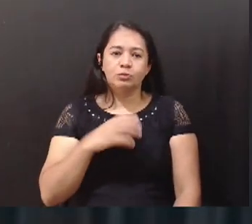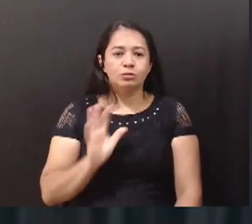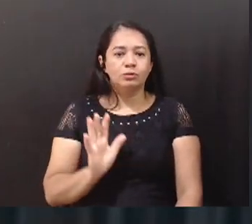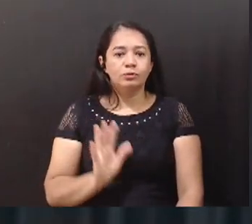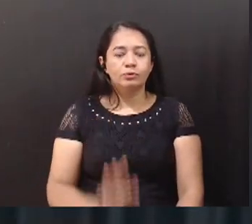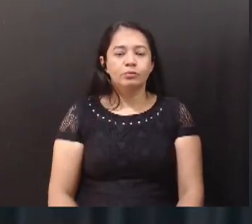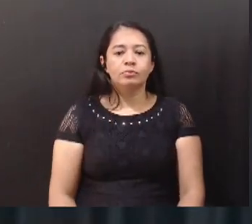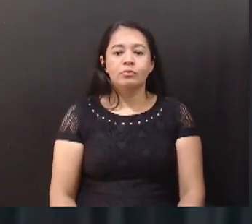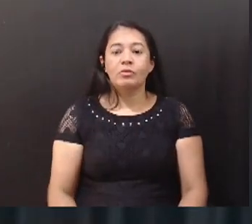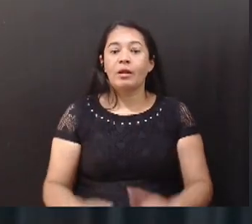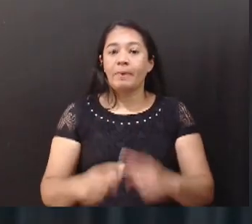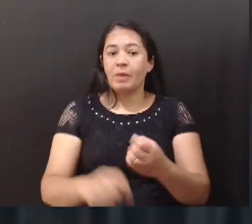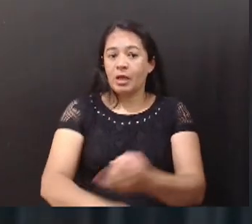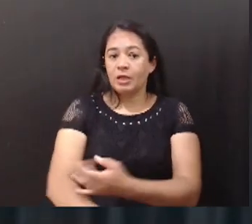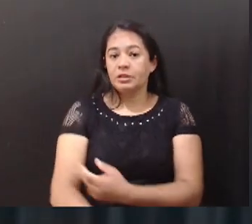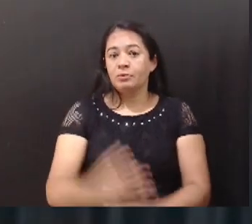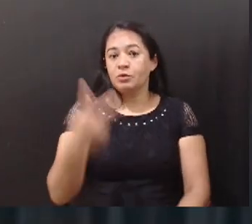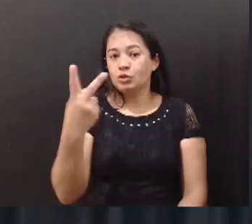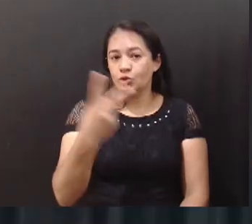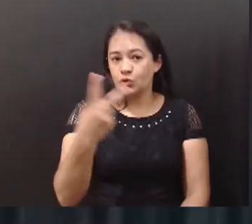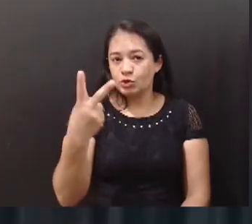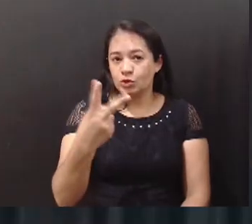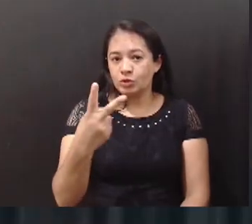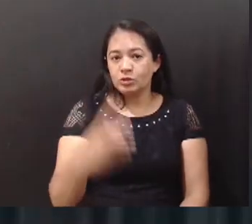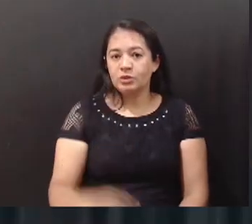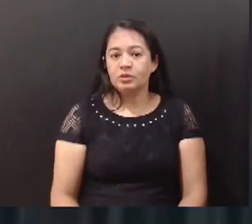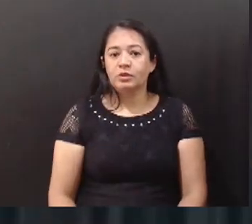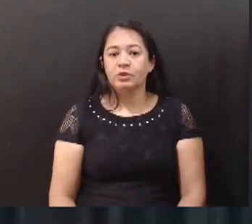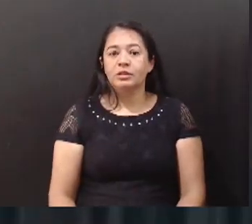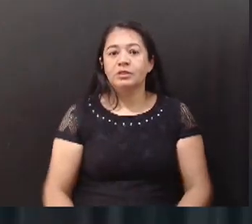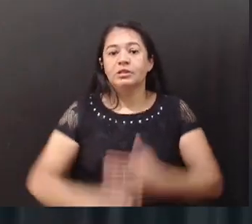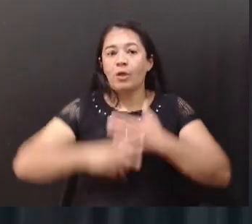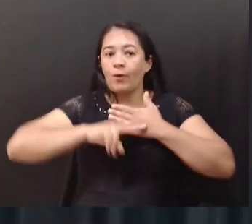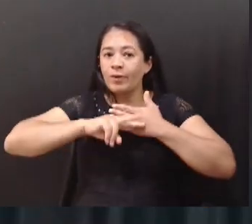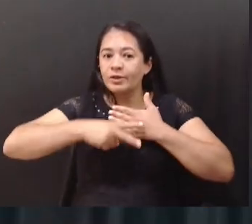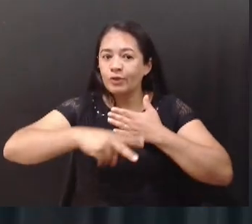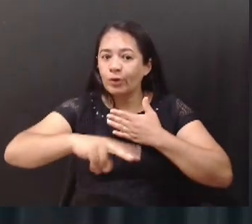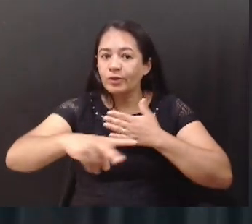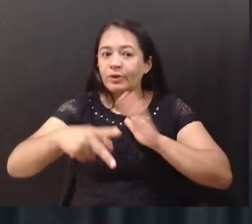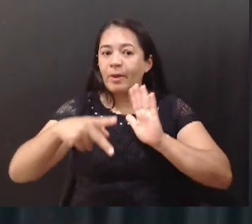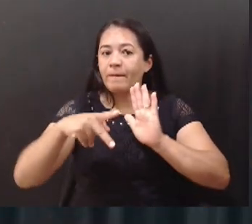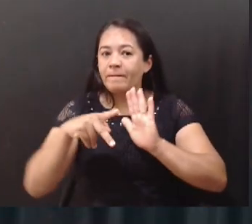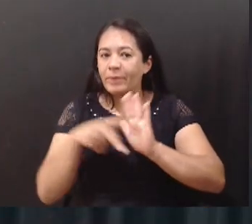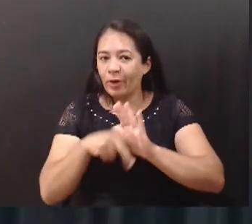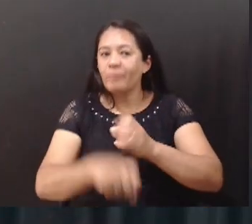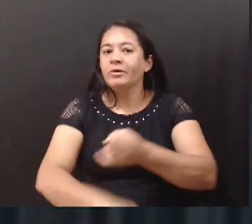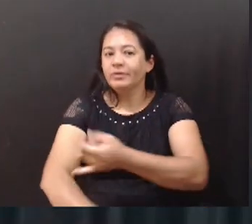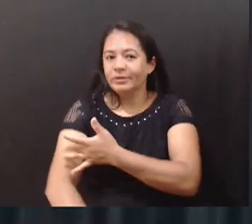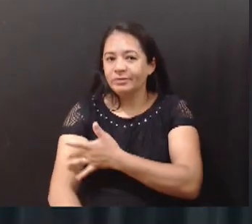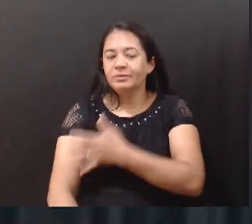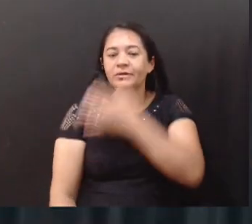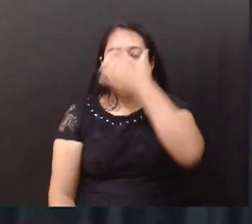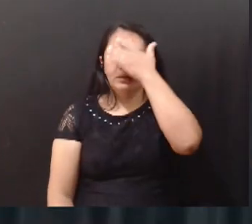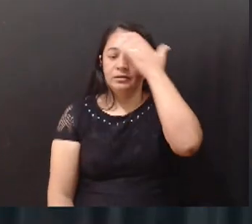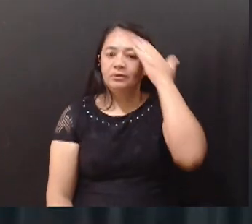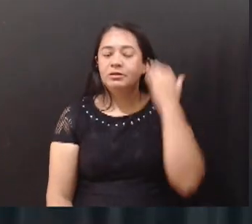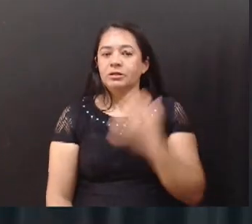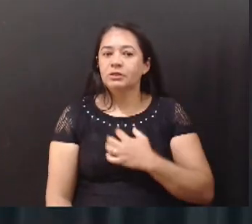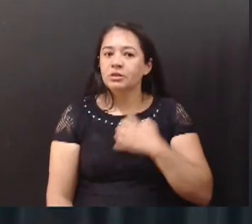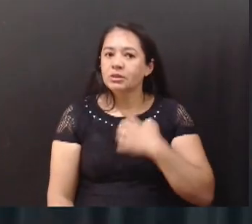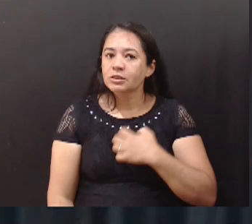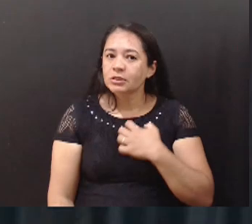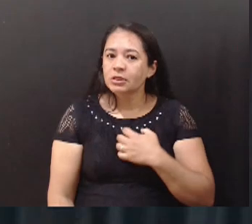emoções secundárias, como você disse, são as derivações dessas emoções. Eu costumo brincar, por exemplo, raiva com